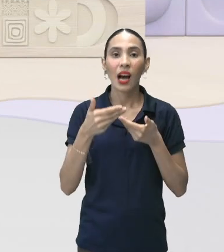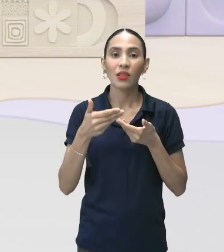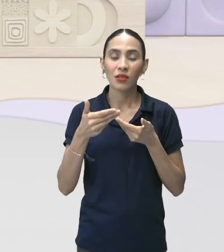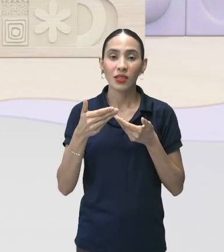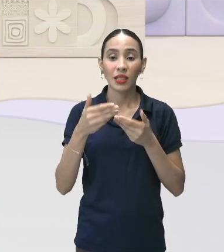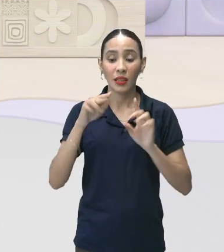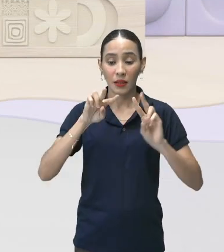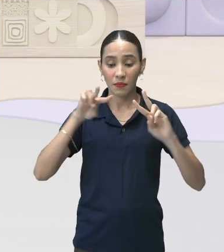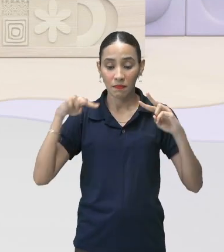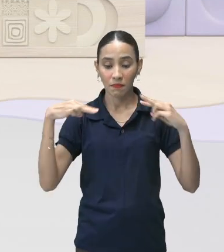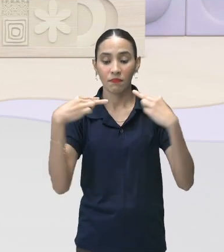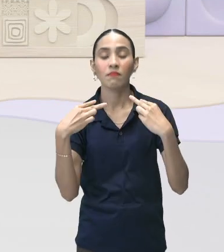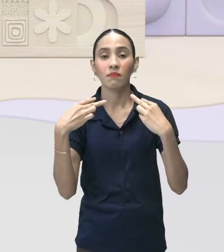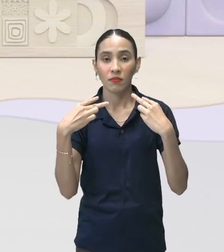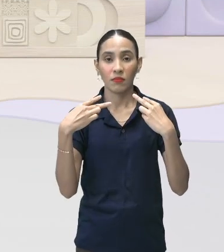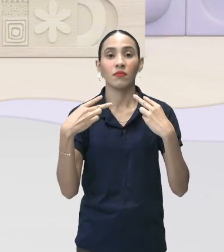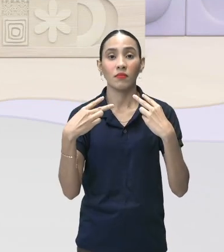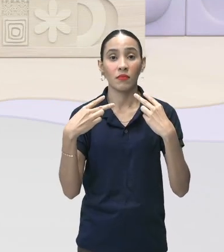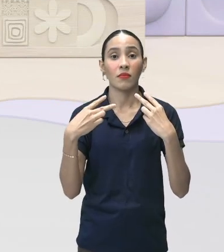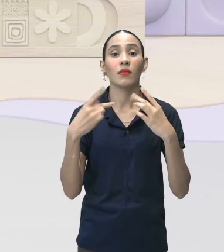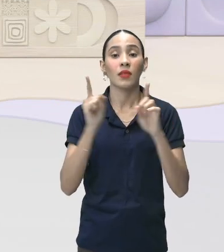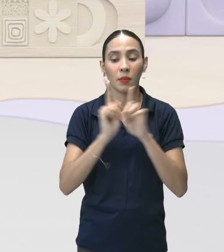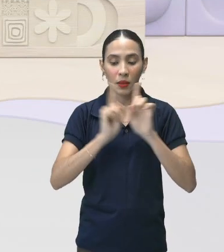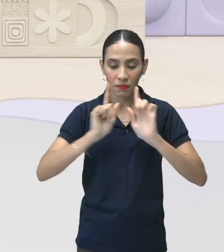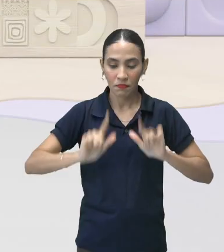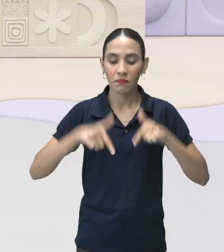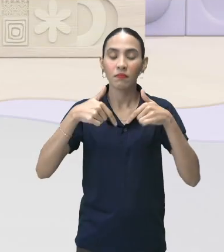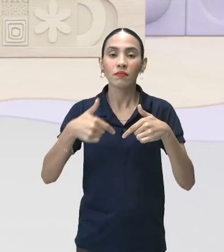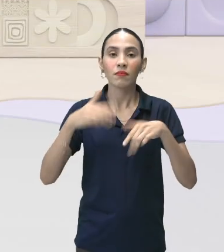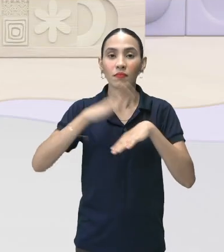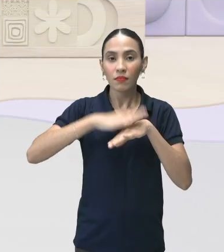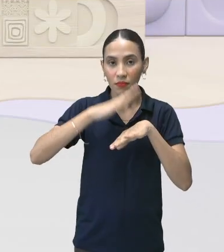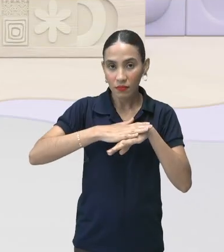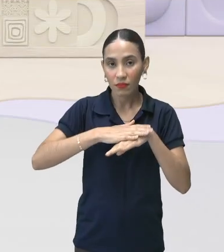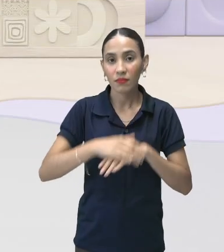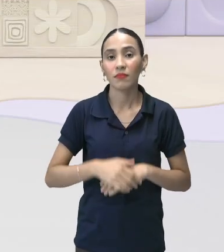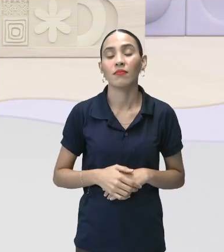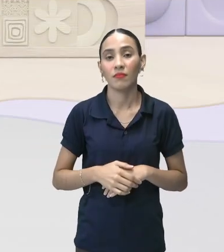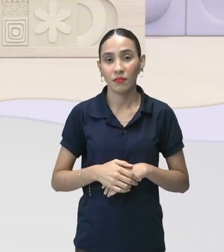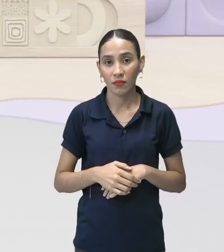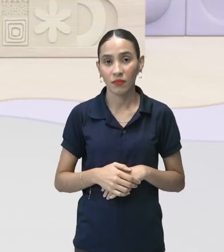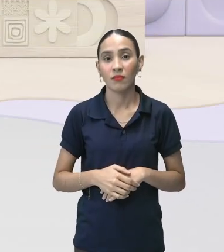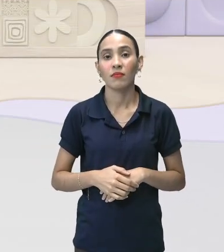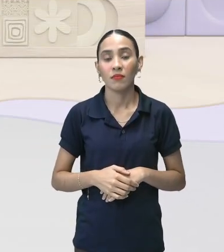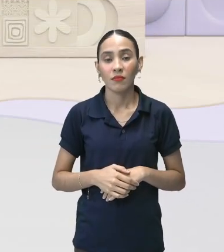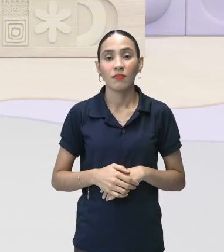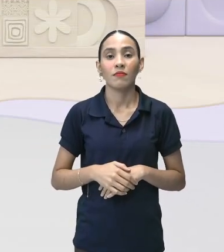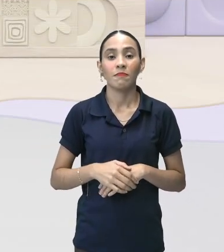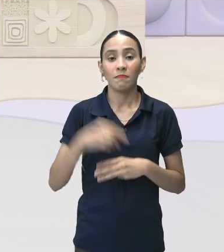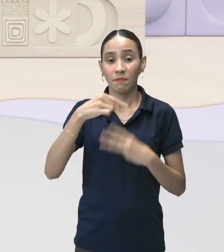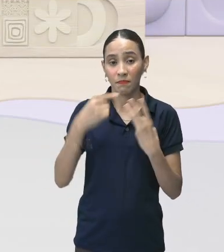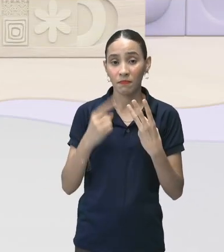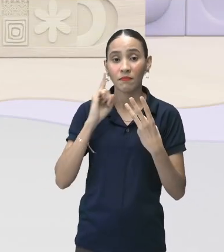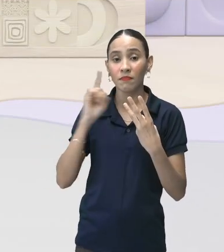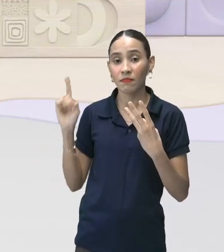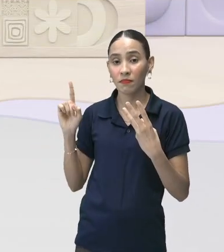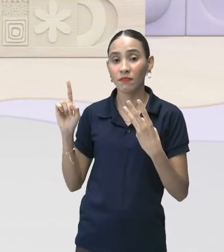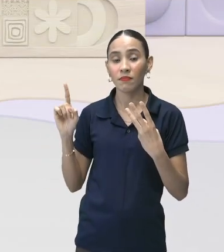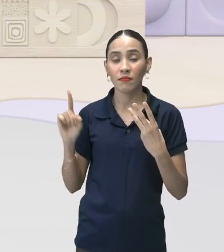a olhar para esses desafios, a encarar esses desafios nessas 3 dimensões,